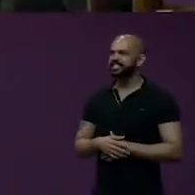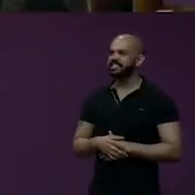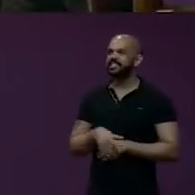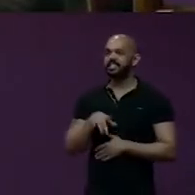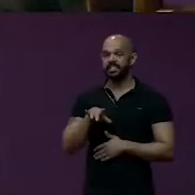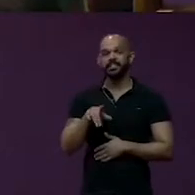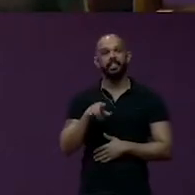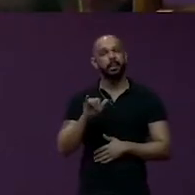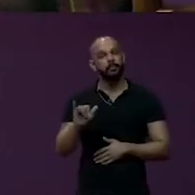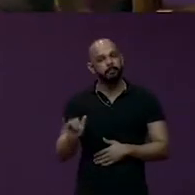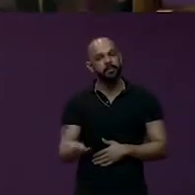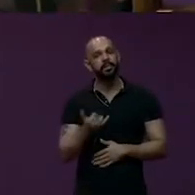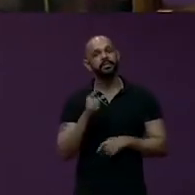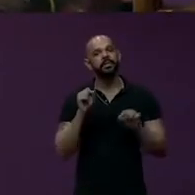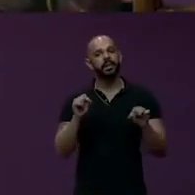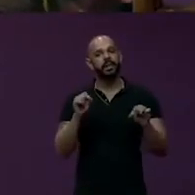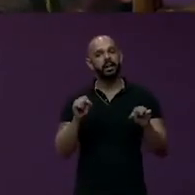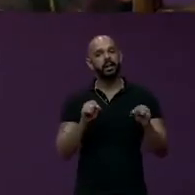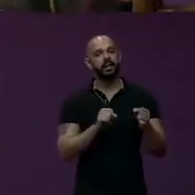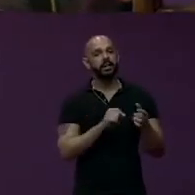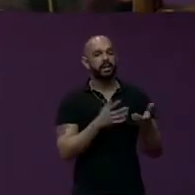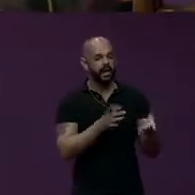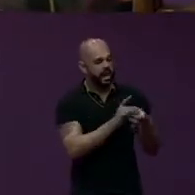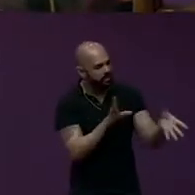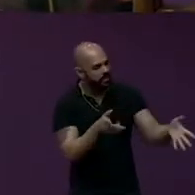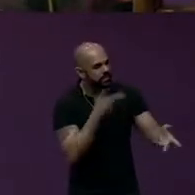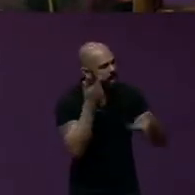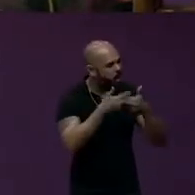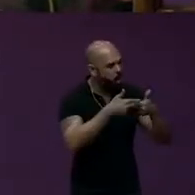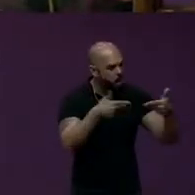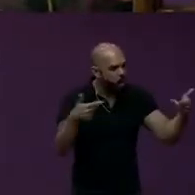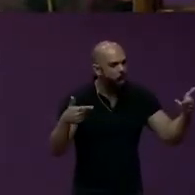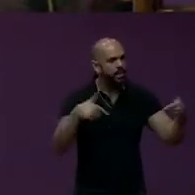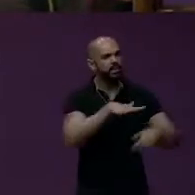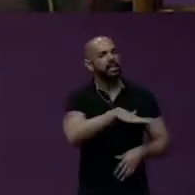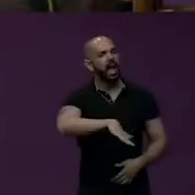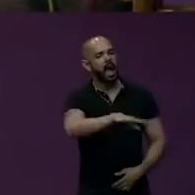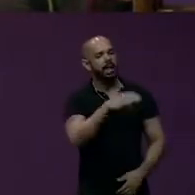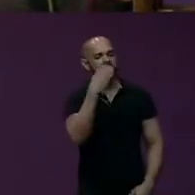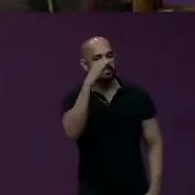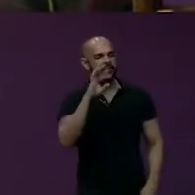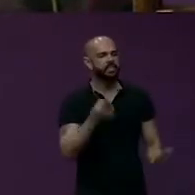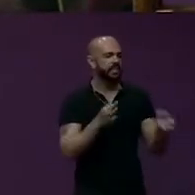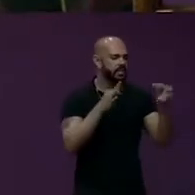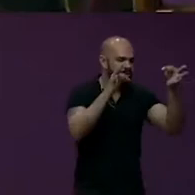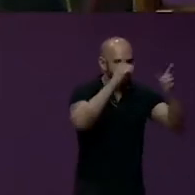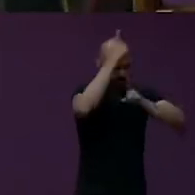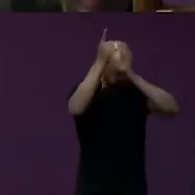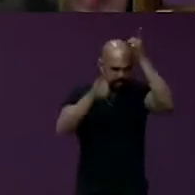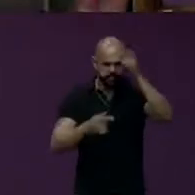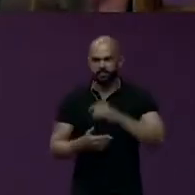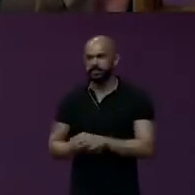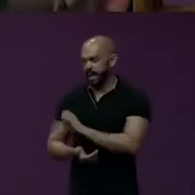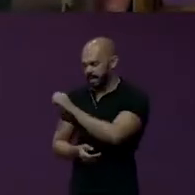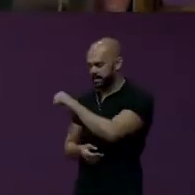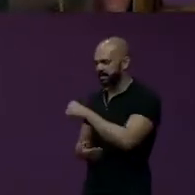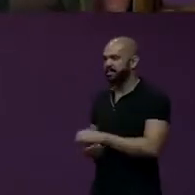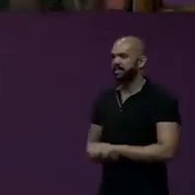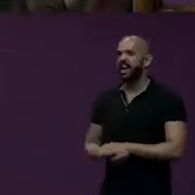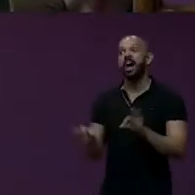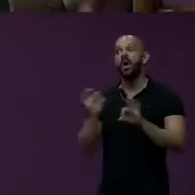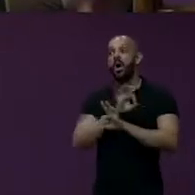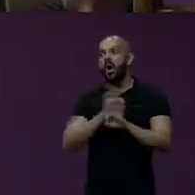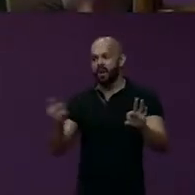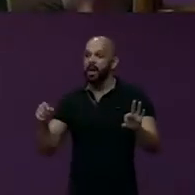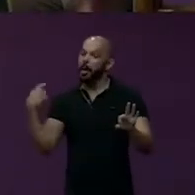Queria aproveitar para te dar um espaço, se você quer falar mais alguma coisa nessa área de ciência, tecnologia e inovação. Ah, sim. Ah,